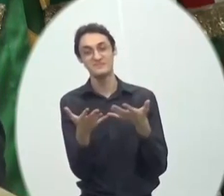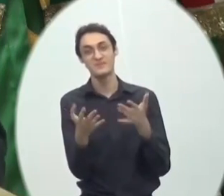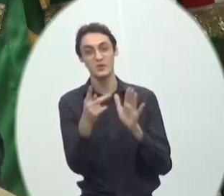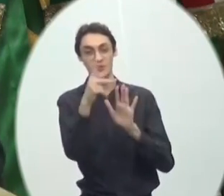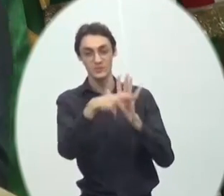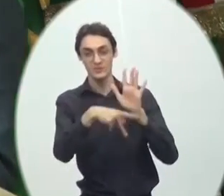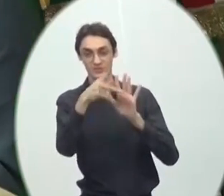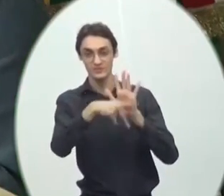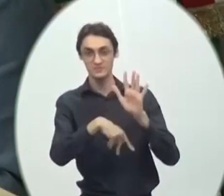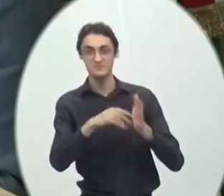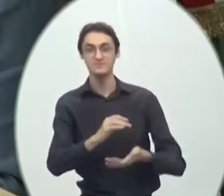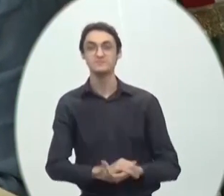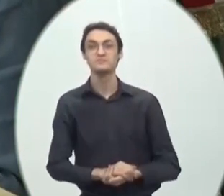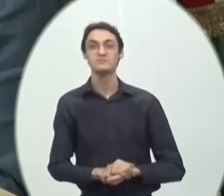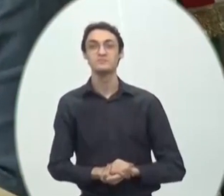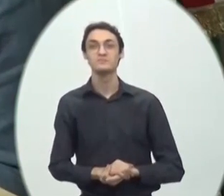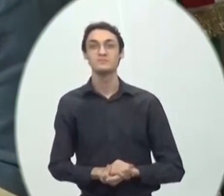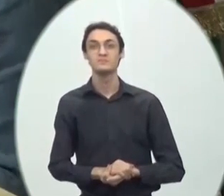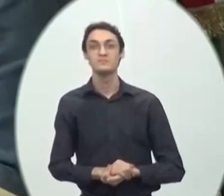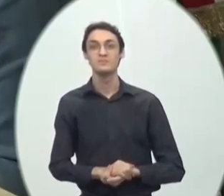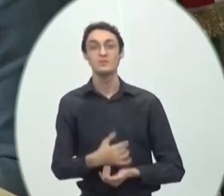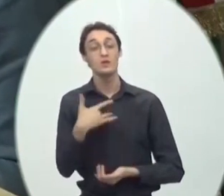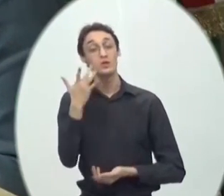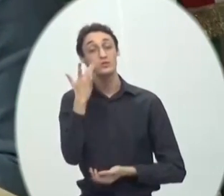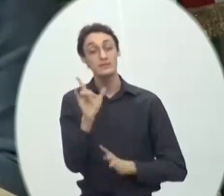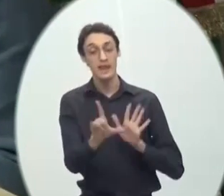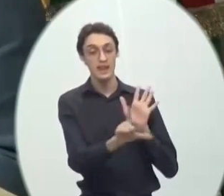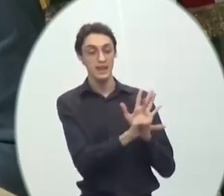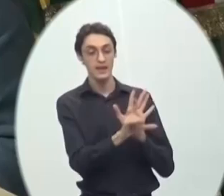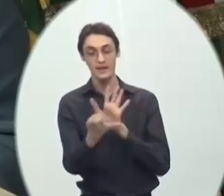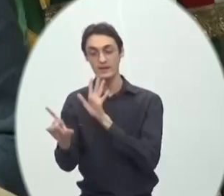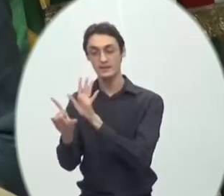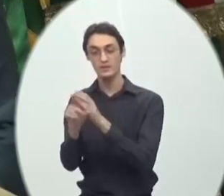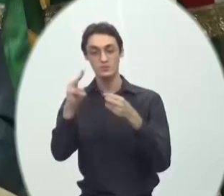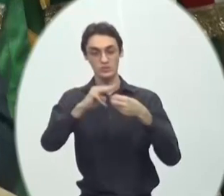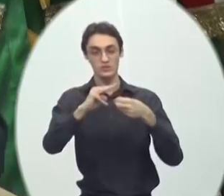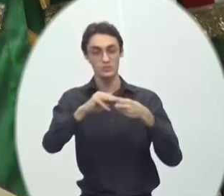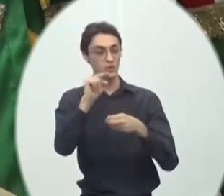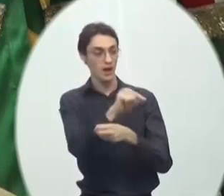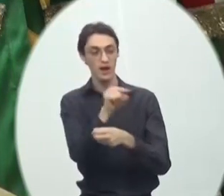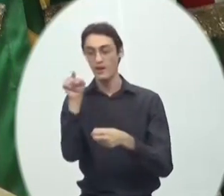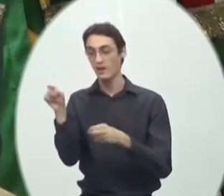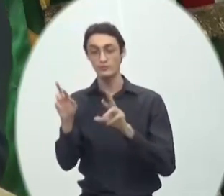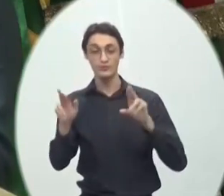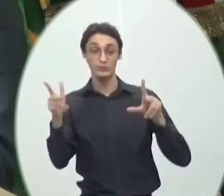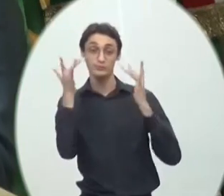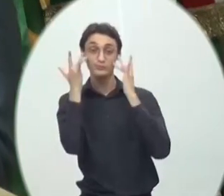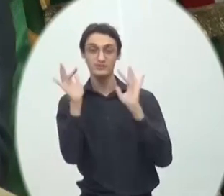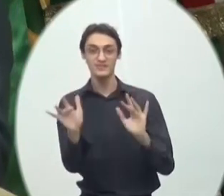E aí eu não sei se as leis são diferentes de um município para o outro.